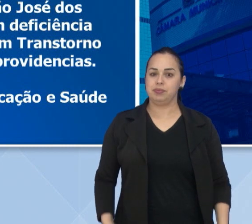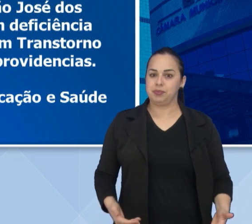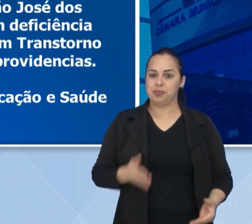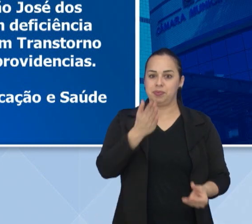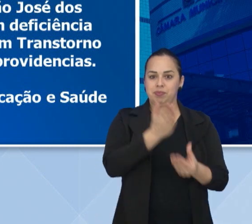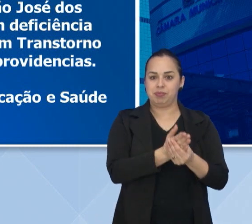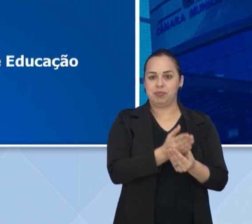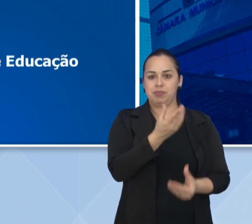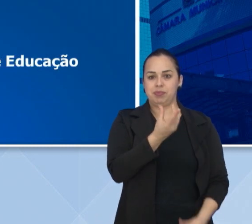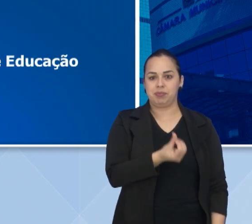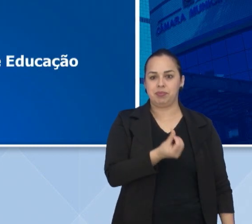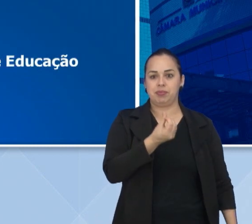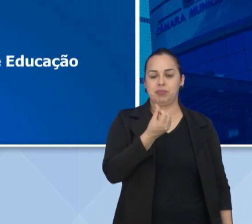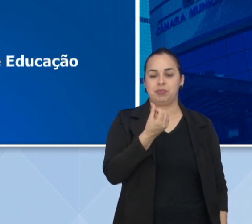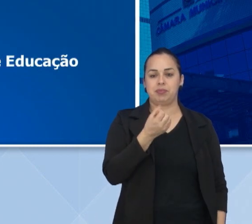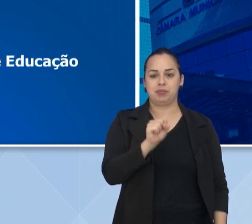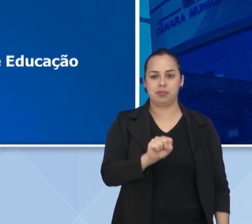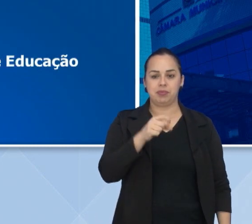Processo número